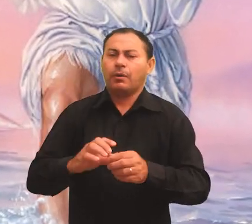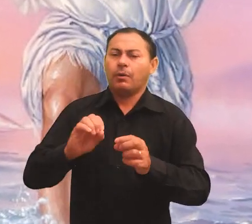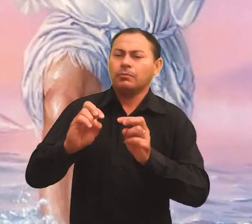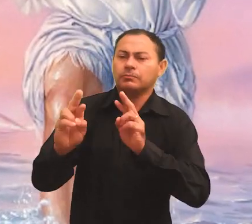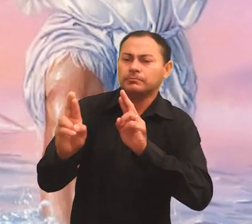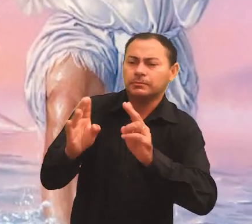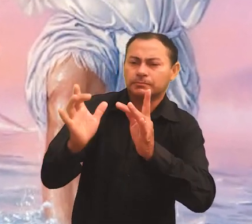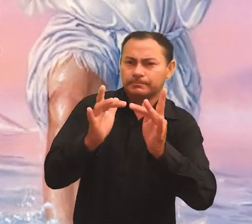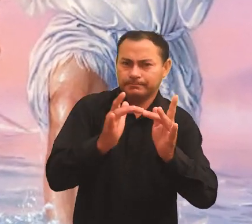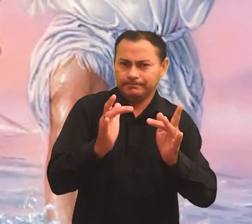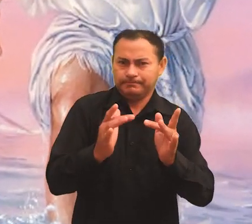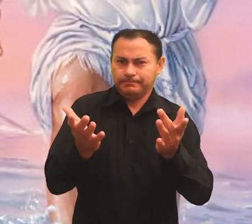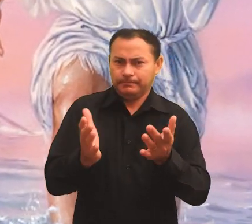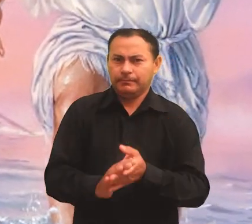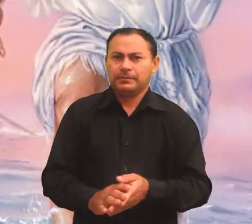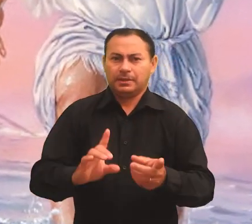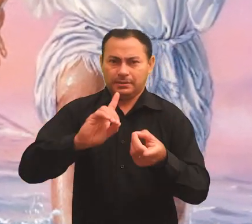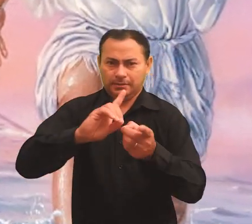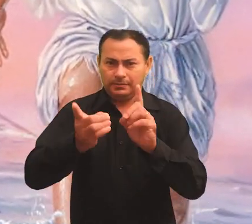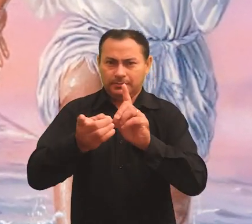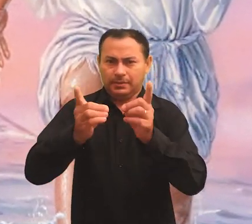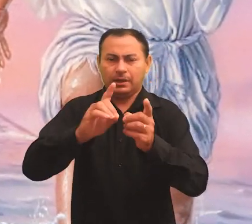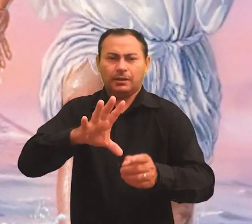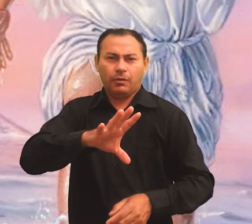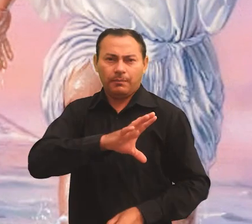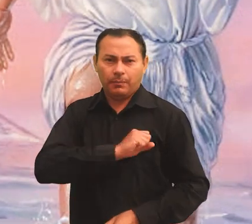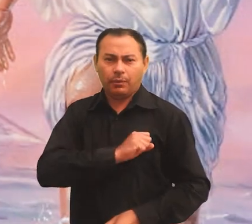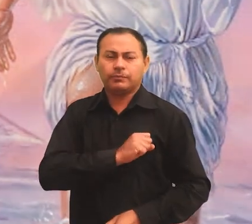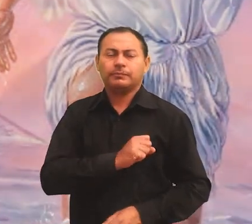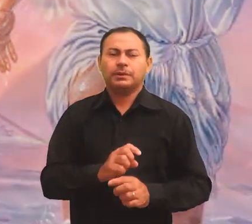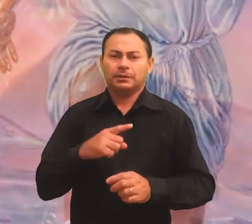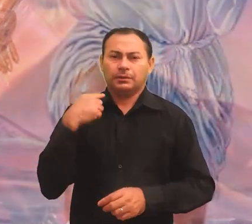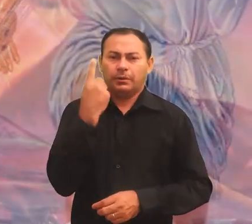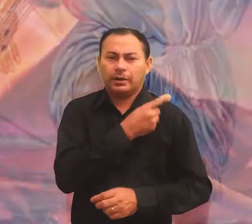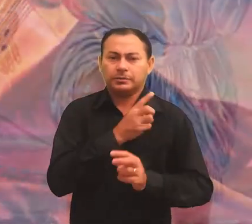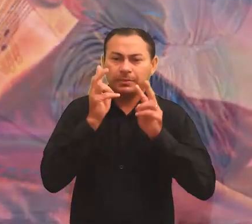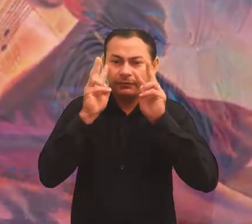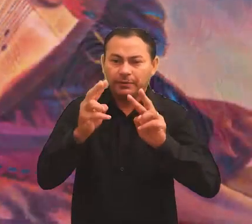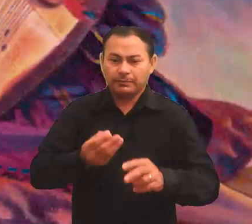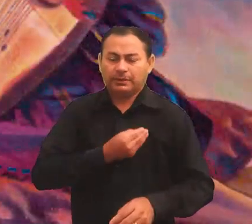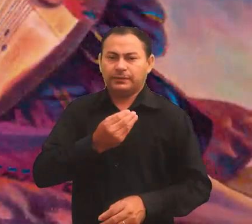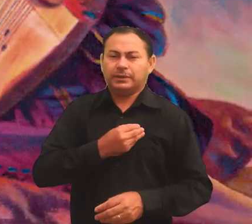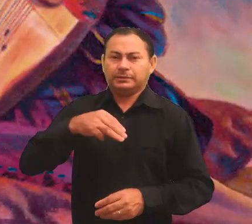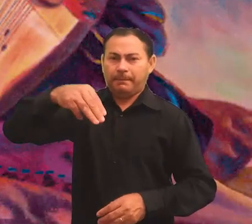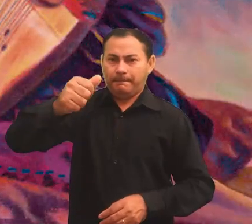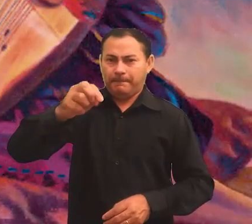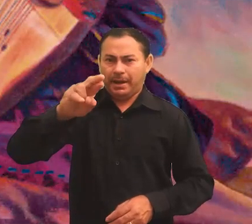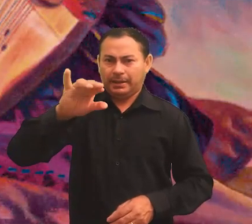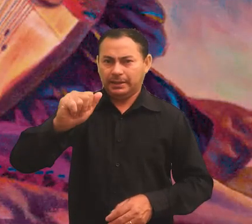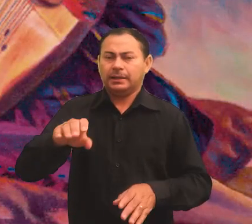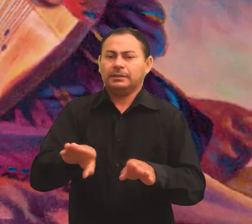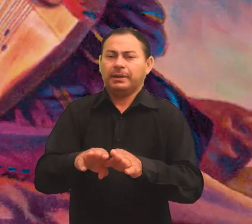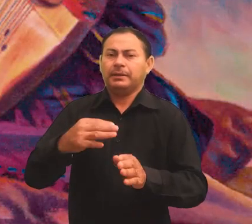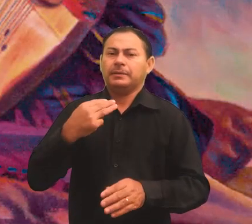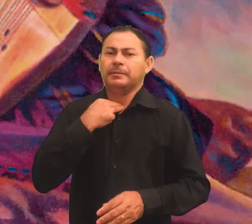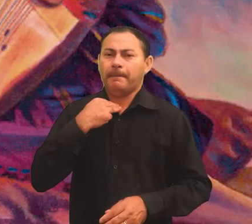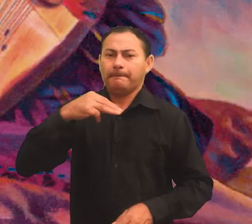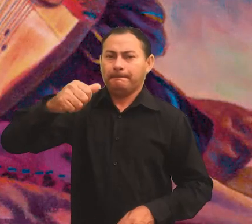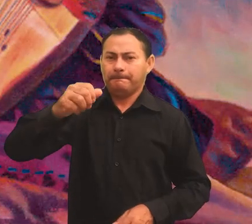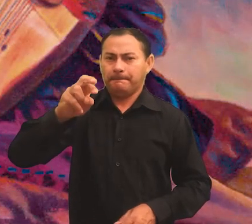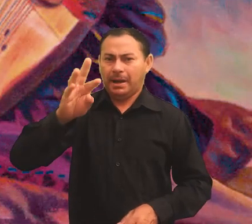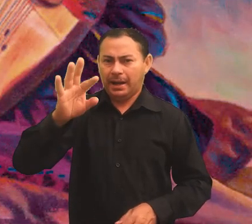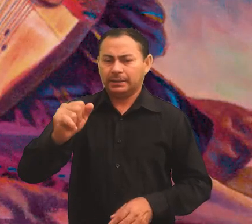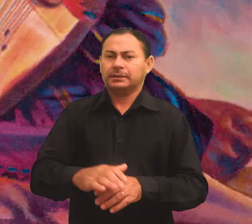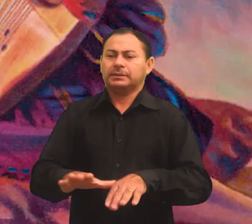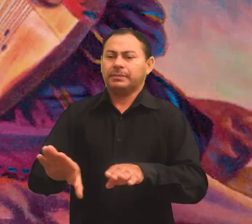se relacionava. Essa dinâmica era o amor. Foi isso que observamos nas vidas de Maria, Marta e de Lázaro, o irmão delas.